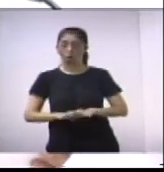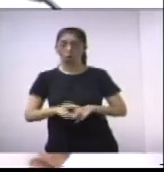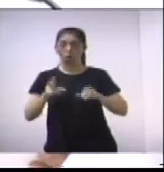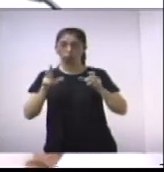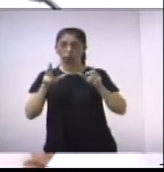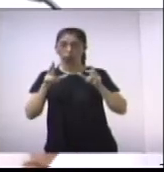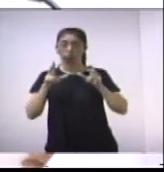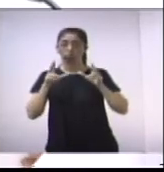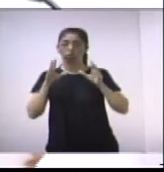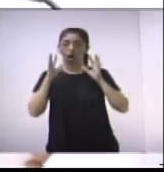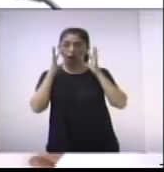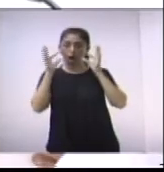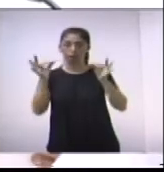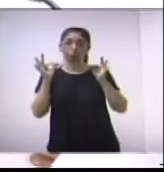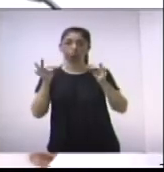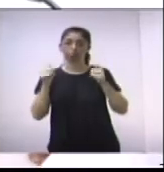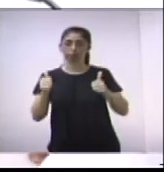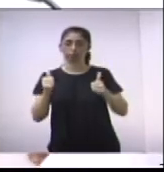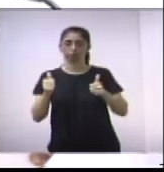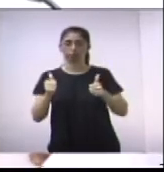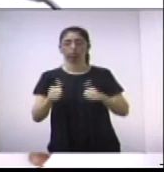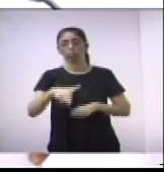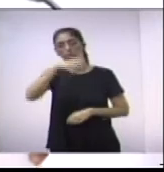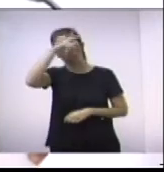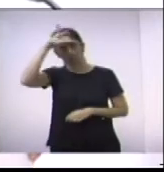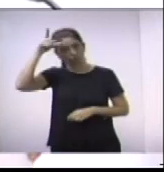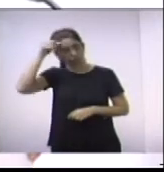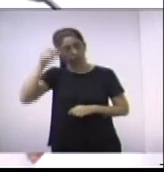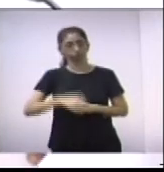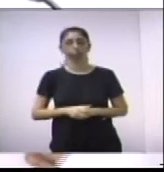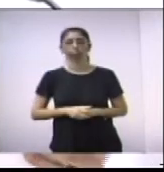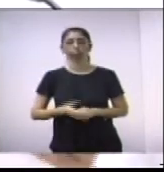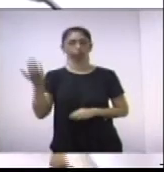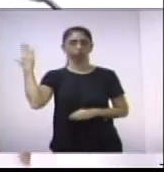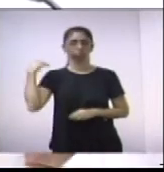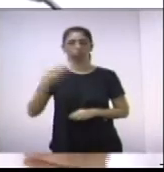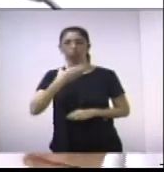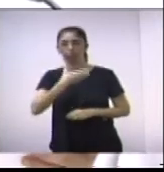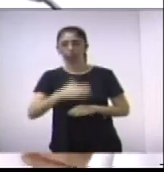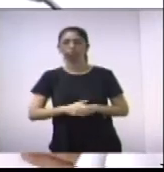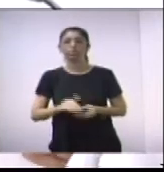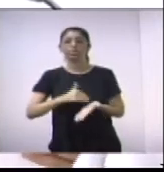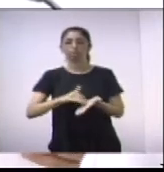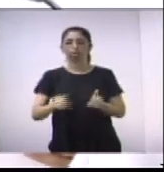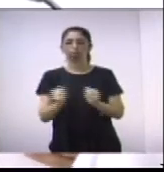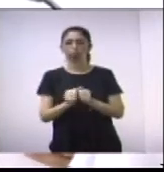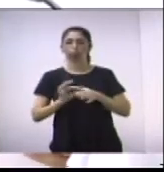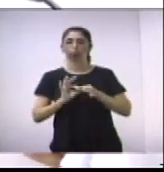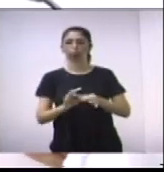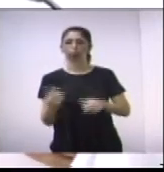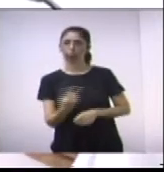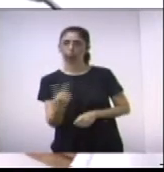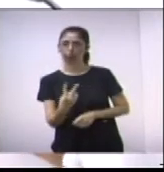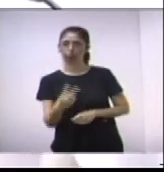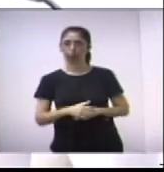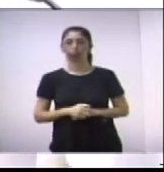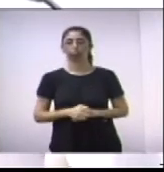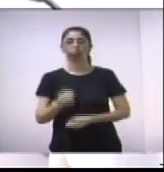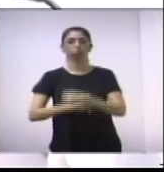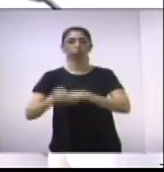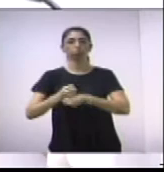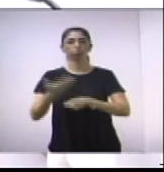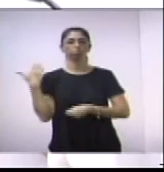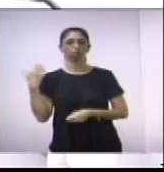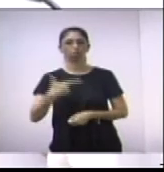Observa-se, portanto, a intenção de José Pavão Júnior e de seus respectivos secretários de realizarem no ano de